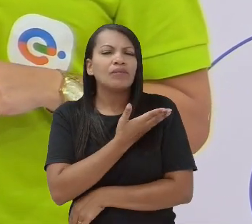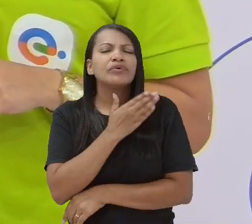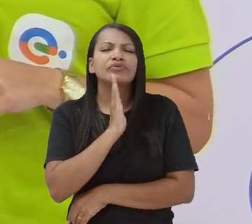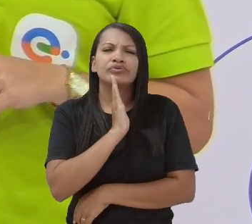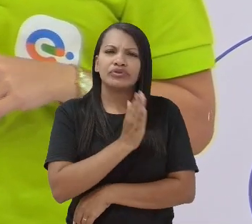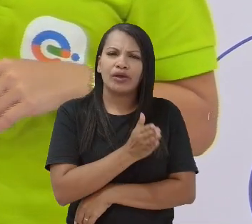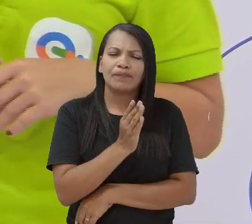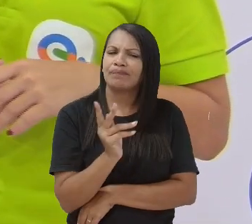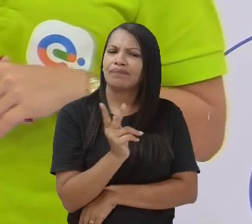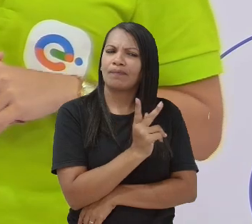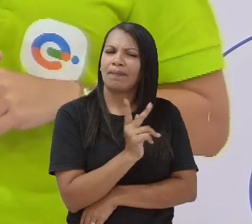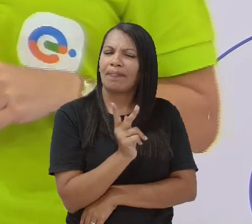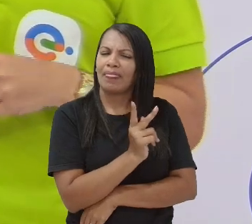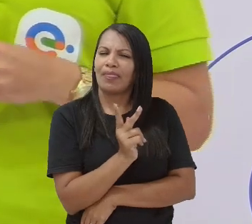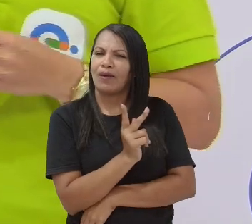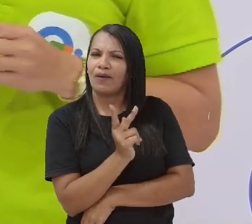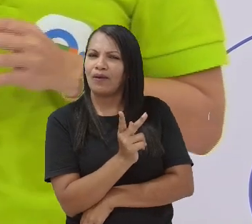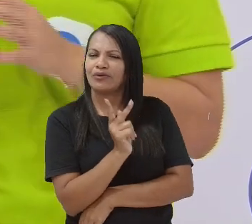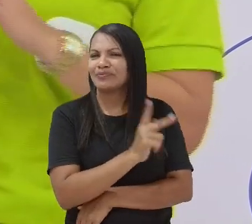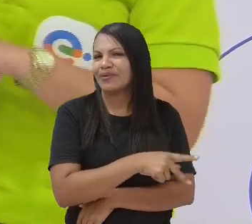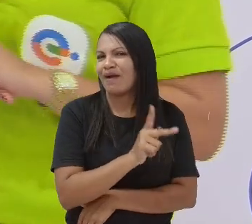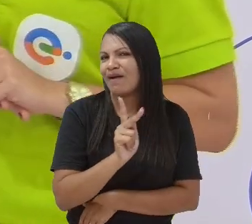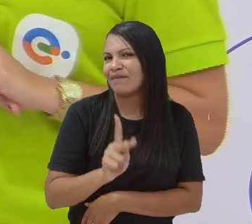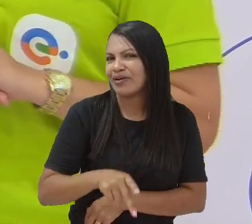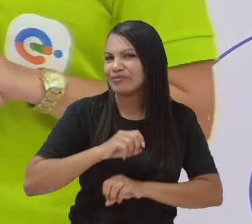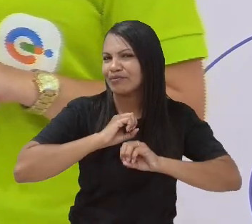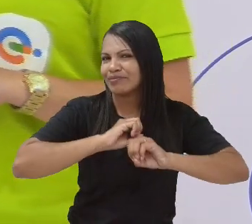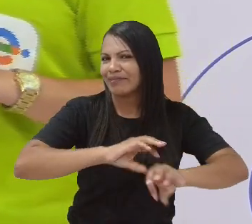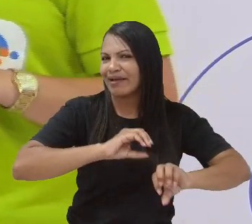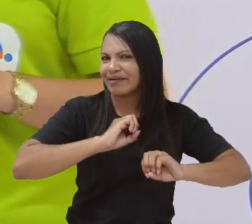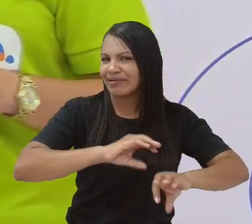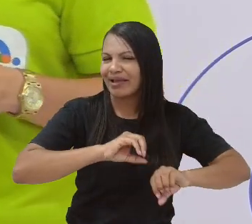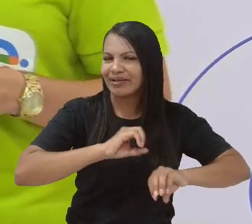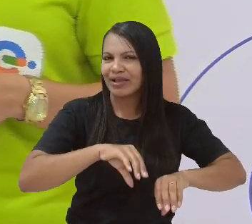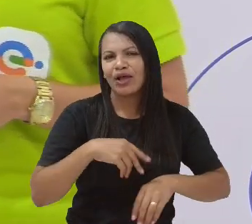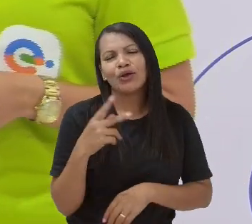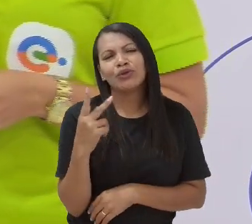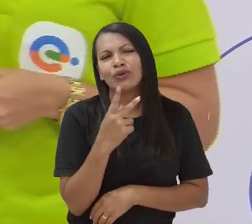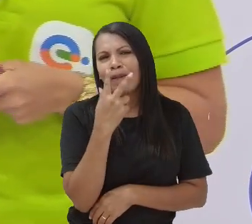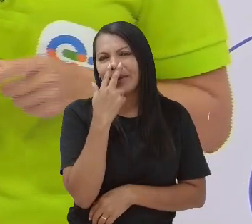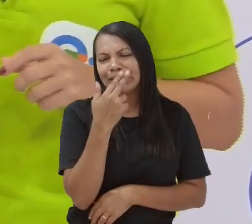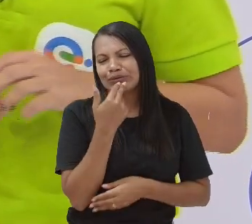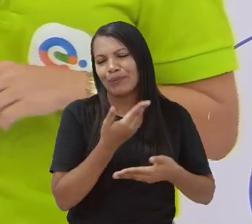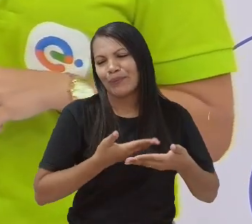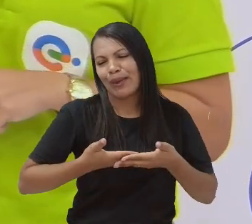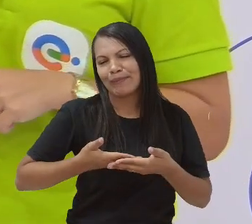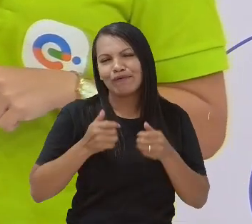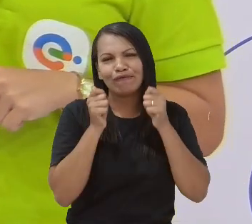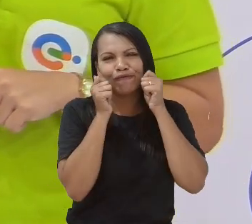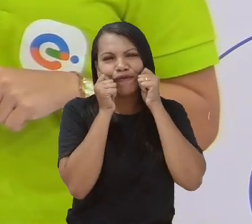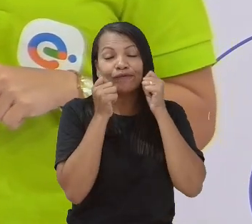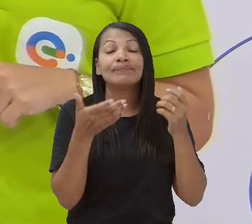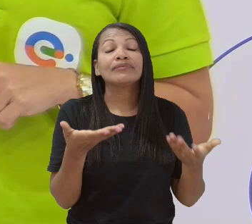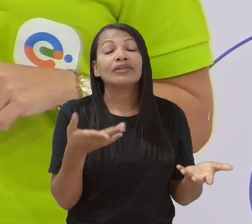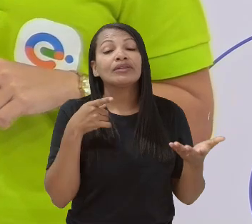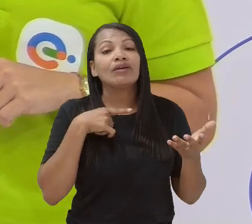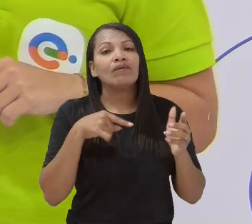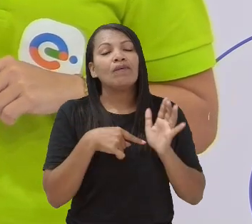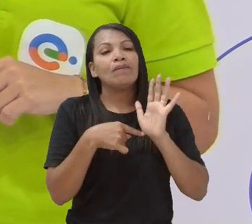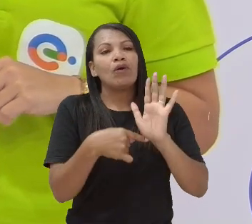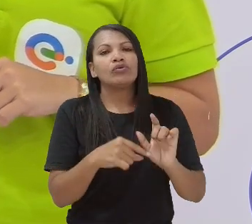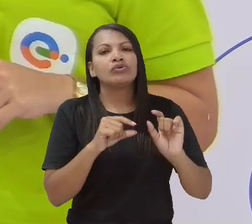belezinhas, Luciana Dois e Kátia. professores maravilhosos. Dois bebezinhos. Então, eles vêm trazendo justamente